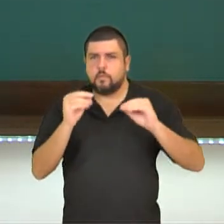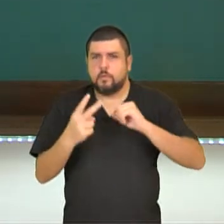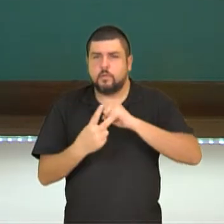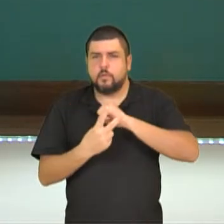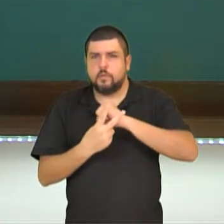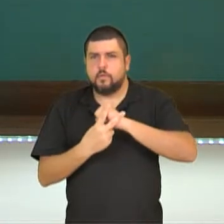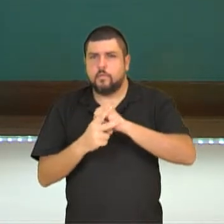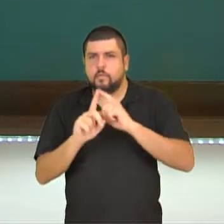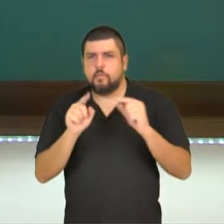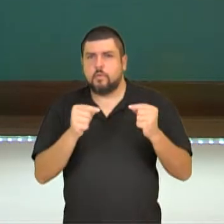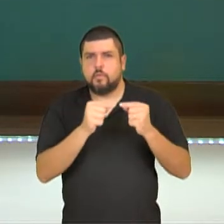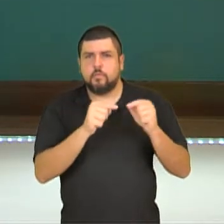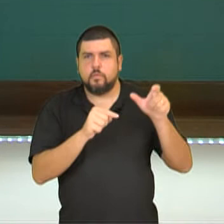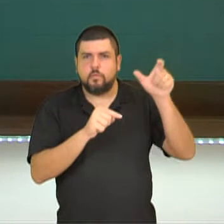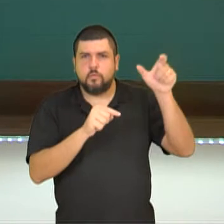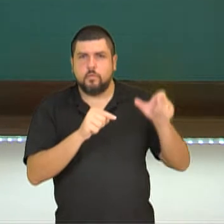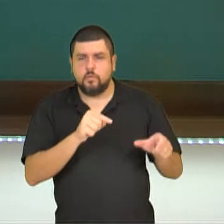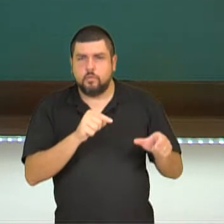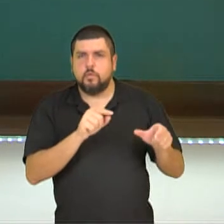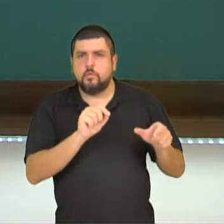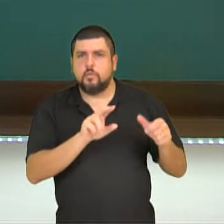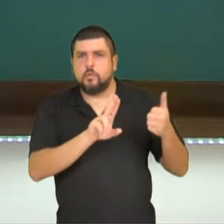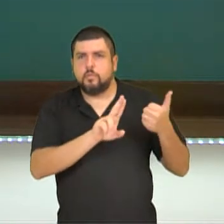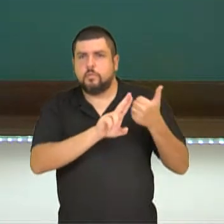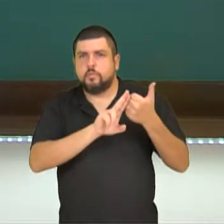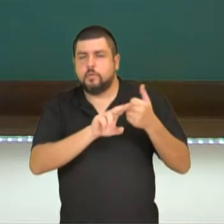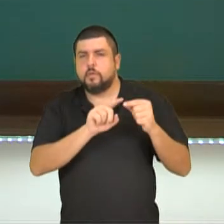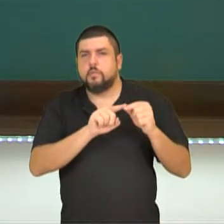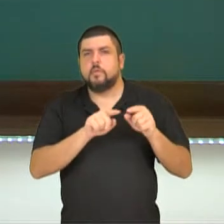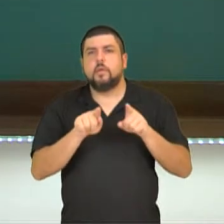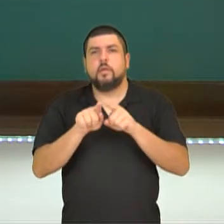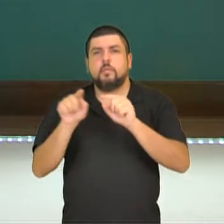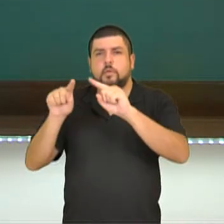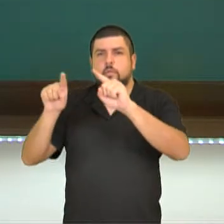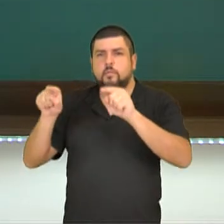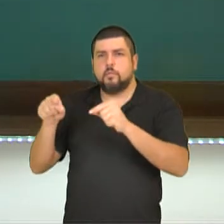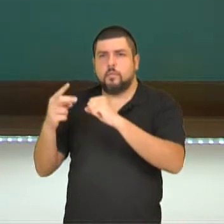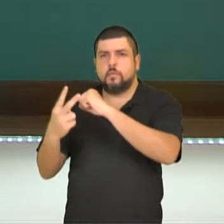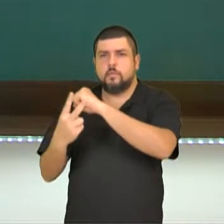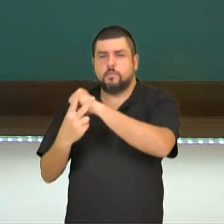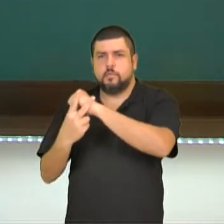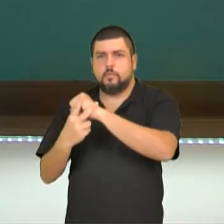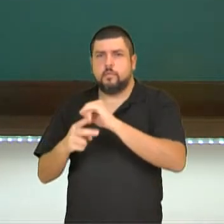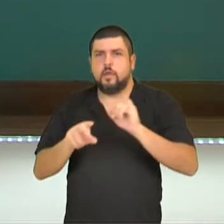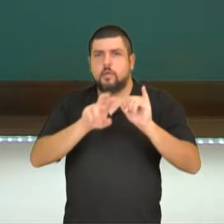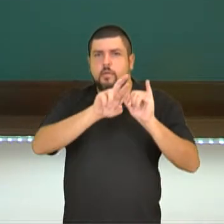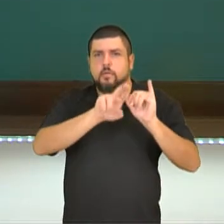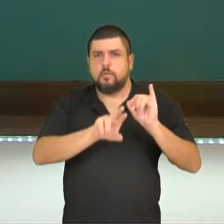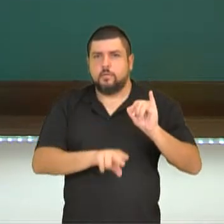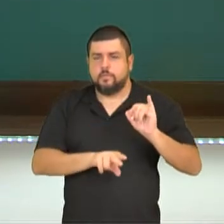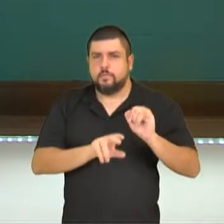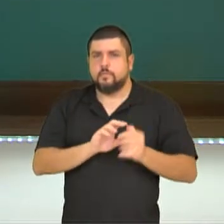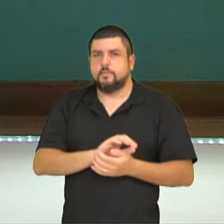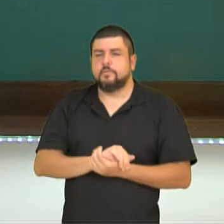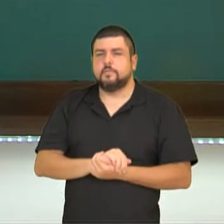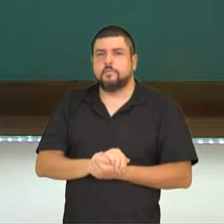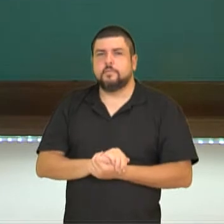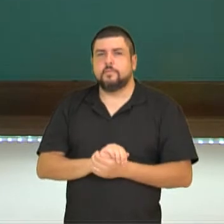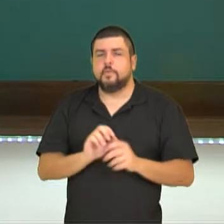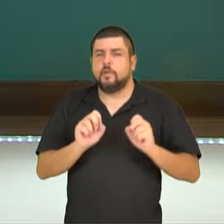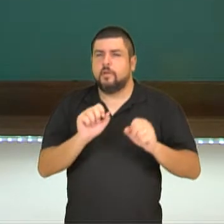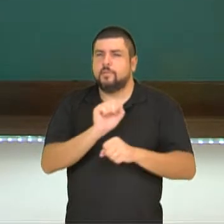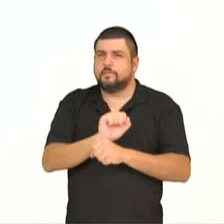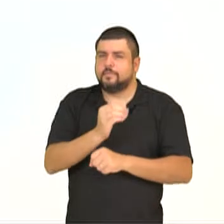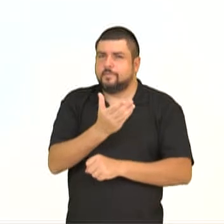o sujeito, pronome, o pronome sujeito, e os verbos no irregular condicional. Certo?